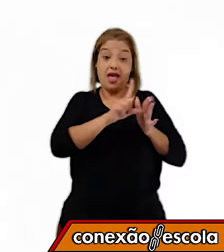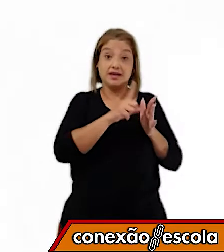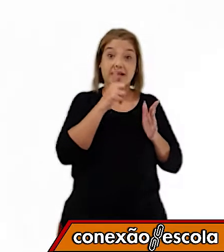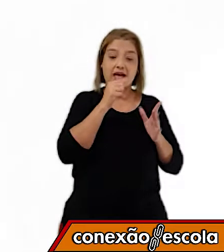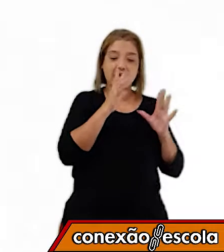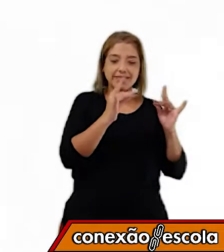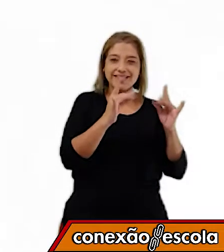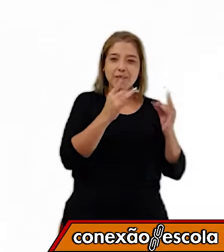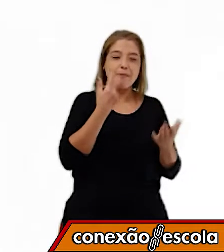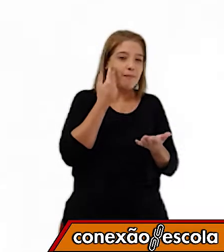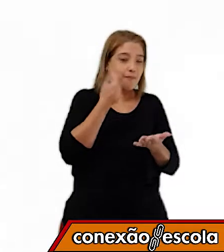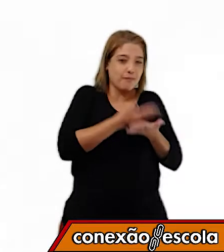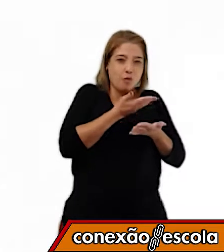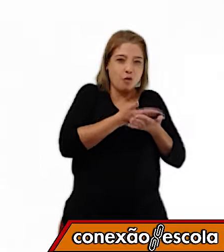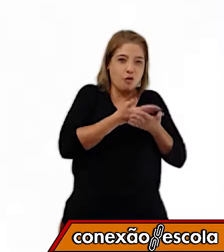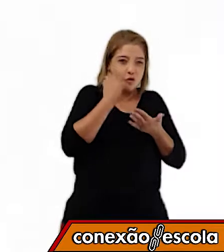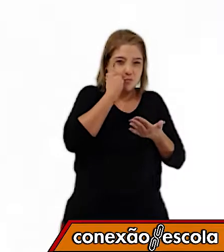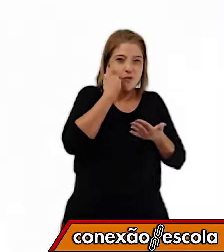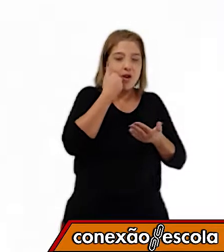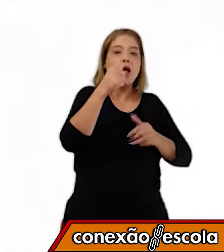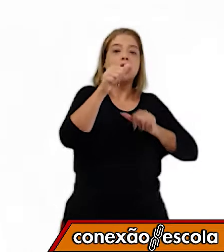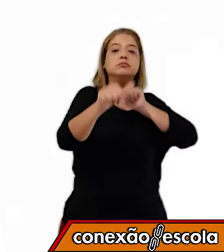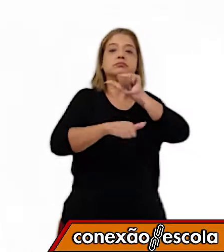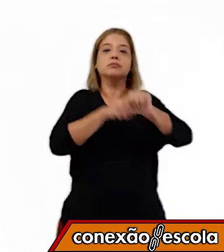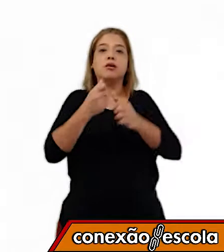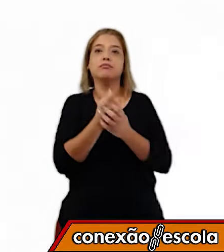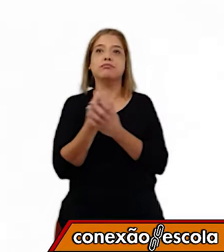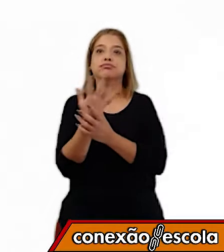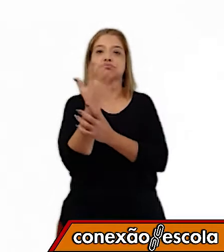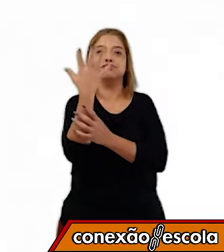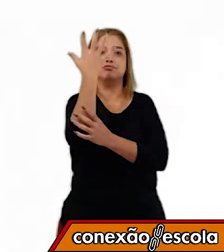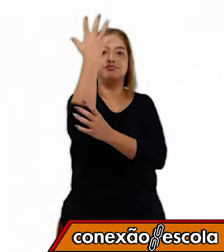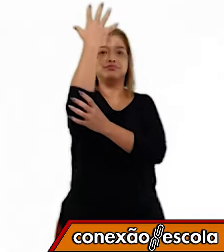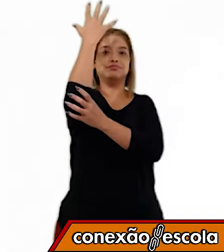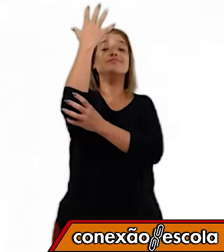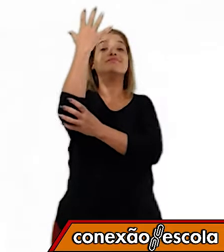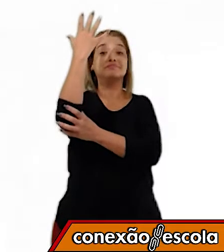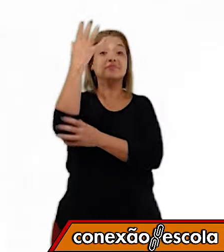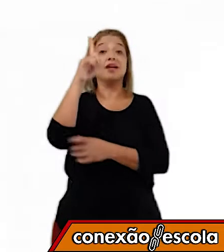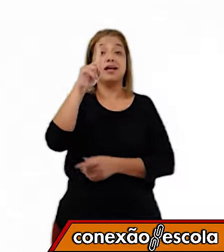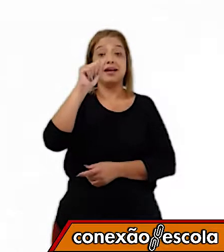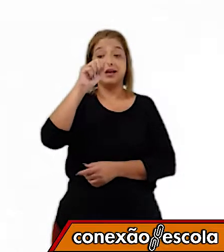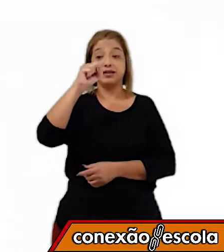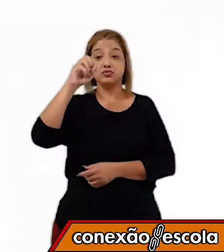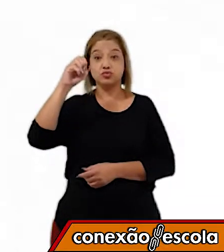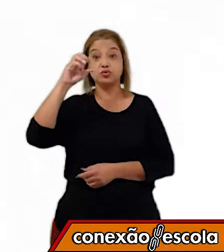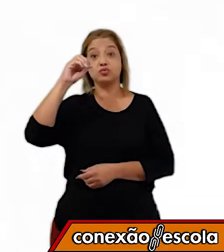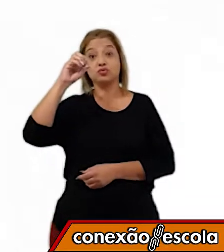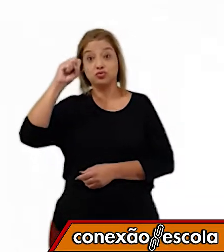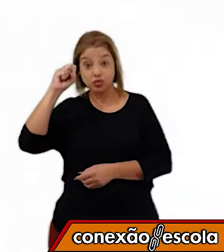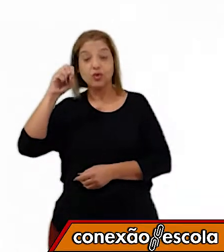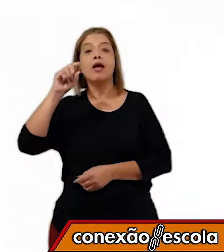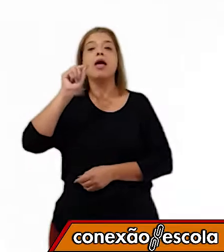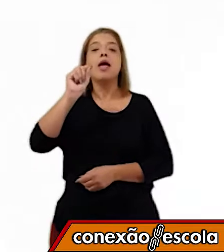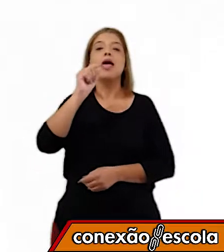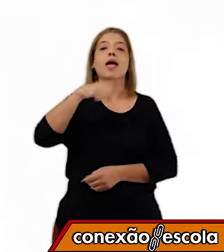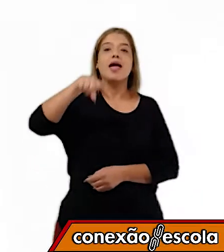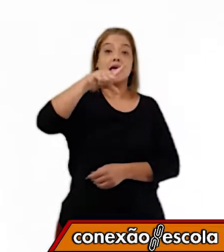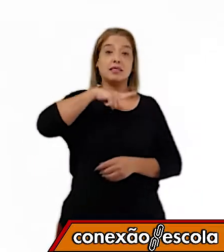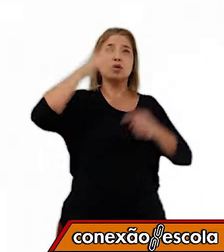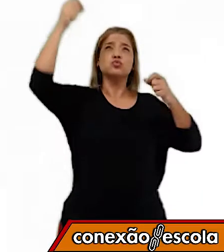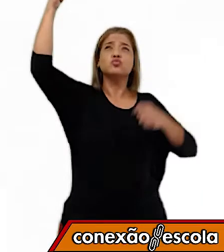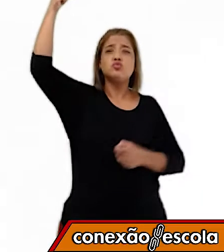líquido para o estado gasoso, pois a água que está nas roupas, ao serem esquentadas pelo sol, se torna um